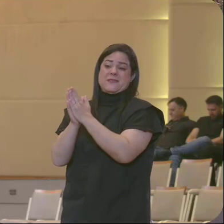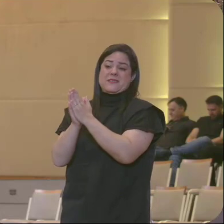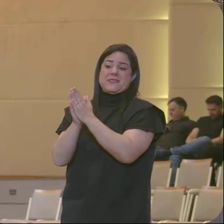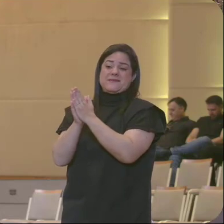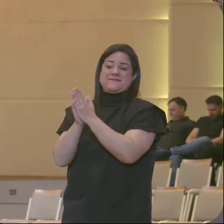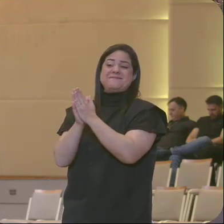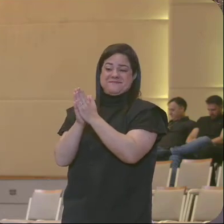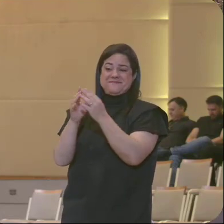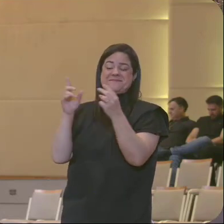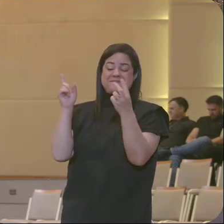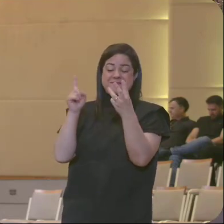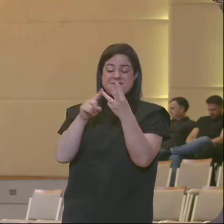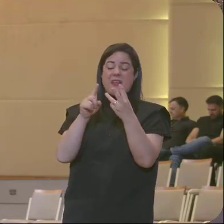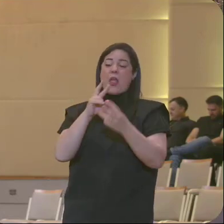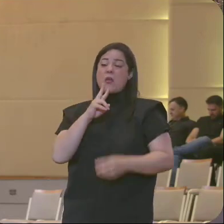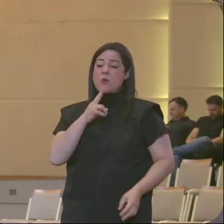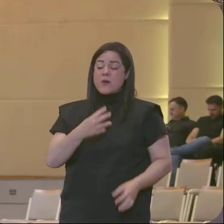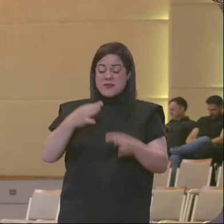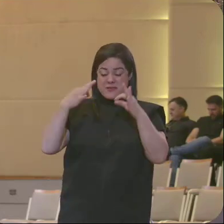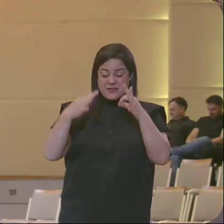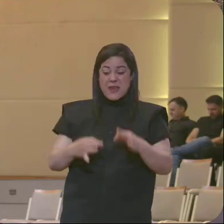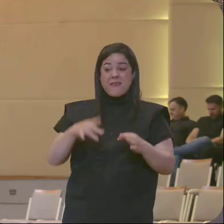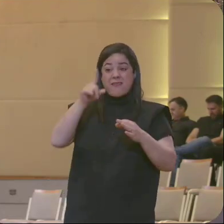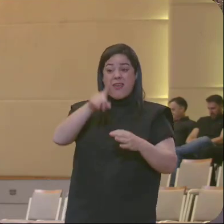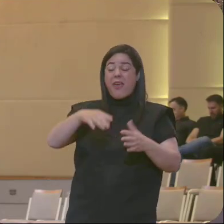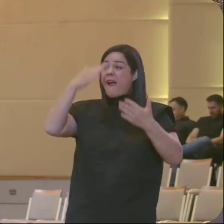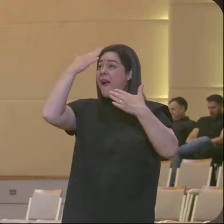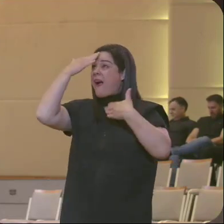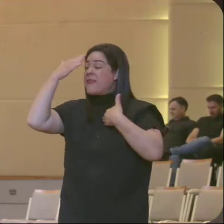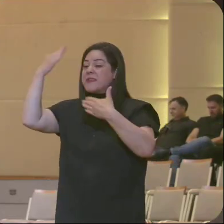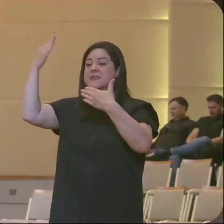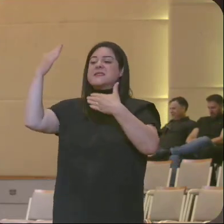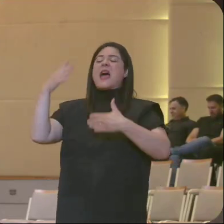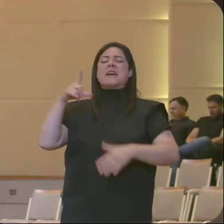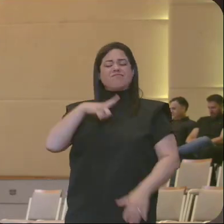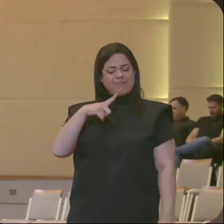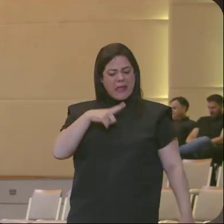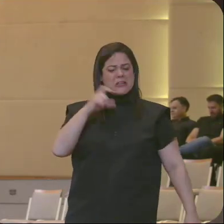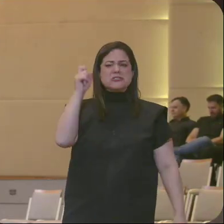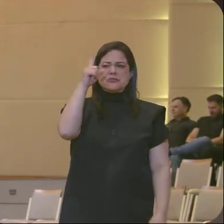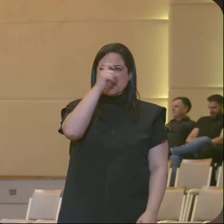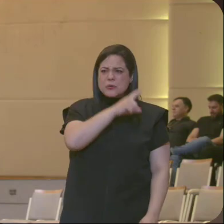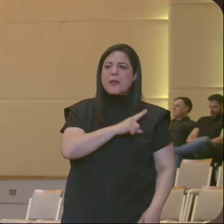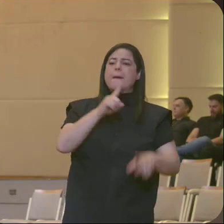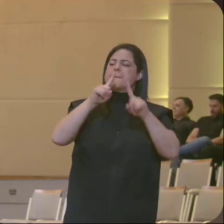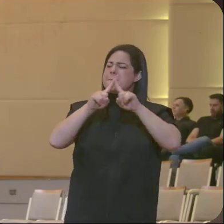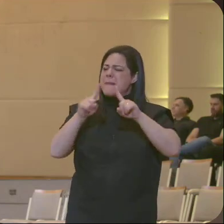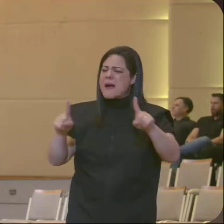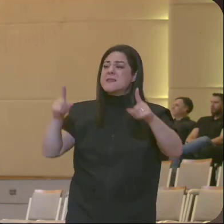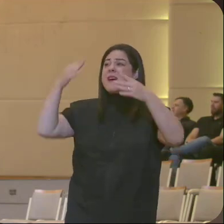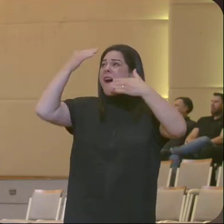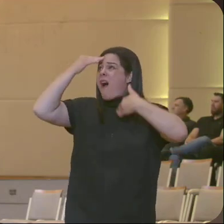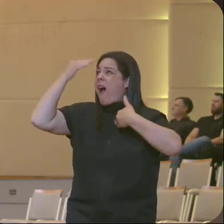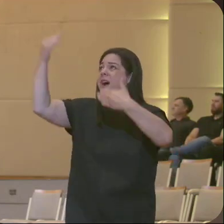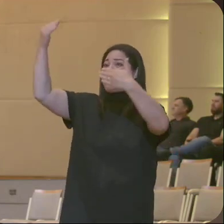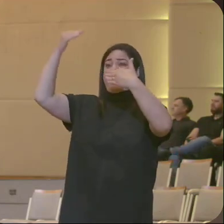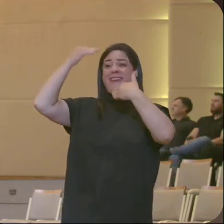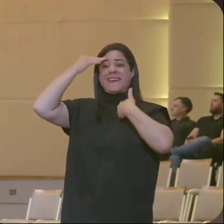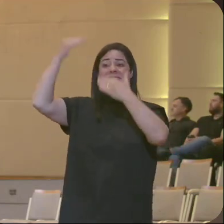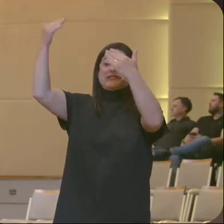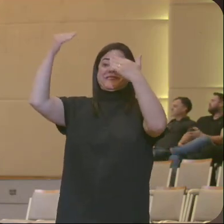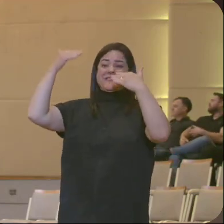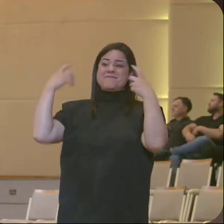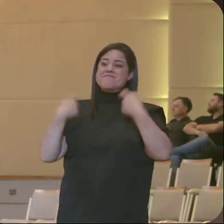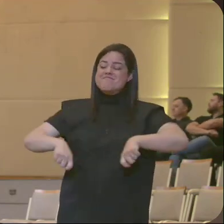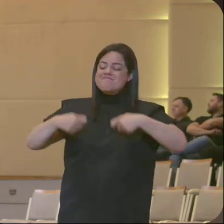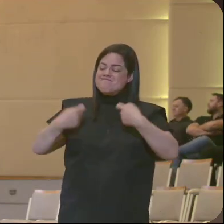o reconhecimento correto, que é ações de graças. Mesmo vivendo dificuldades, mesmo vivendo tribulações, eu